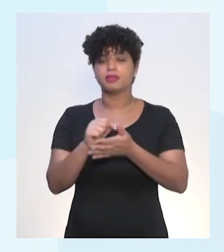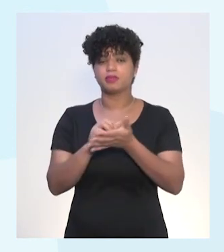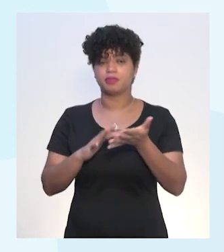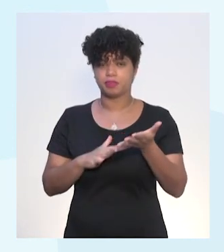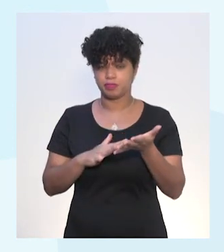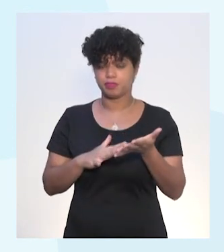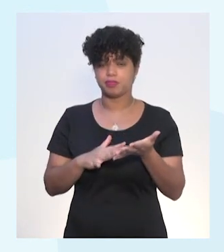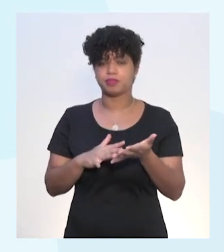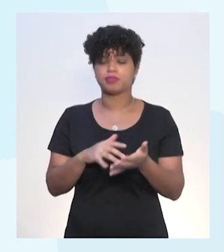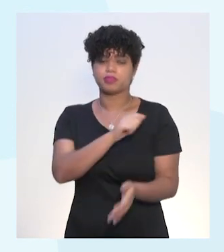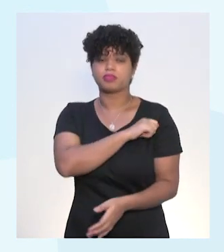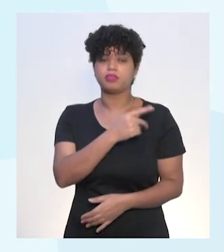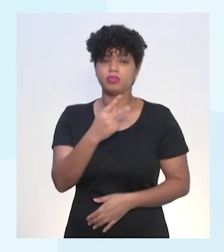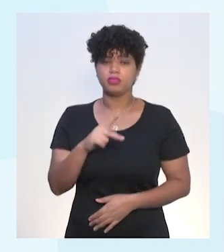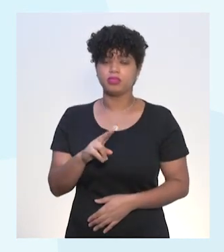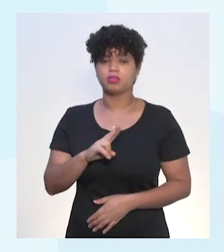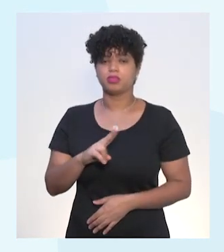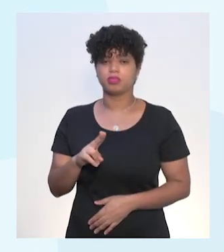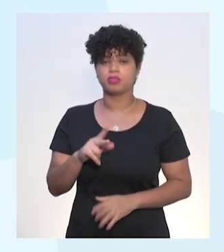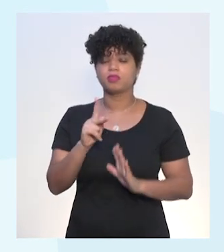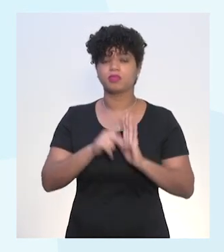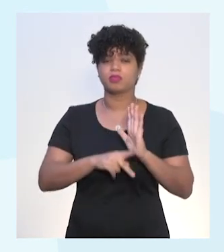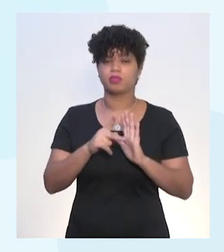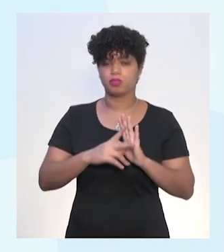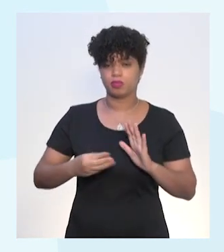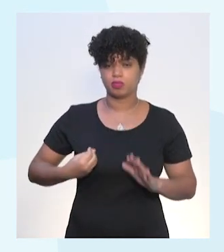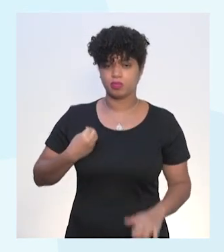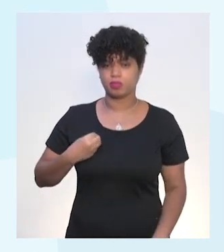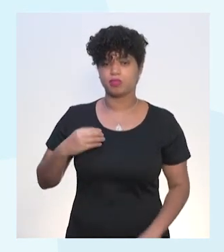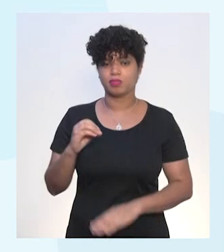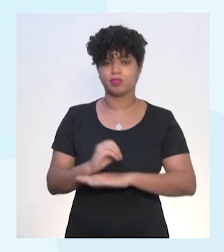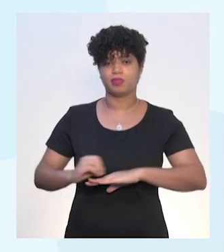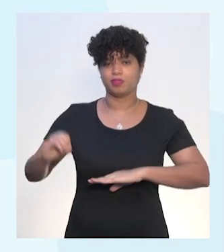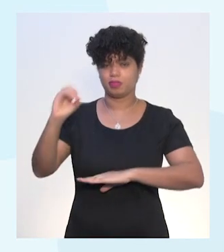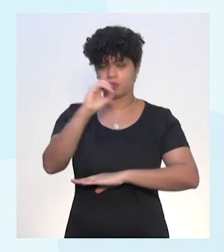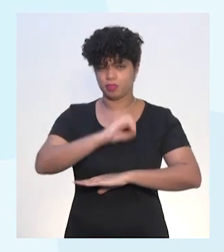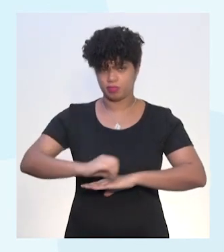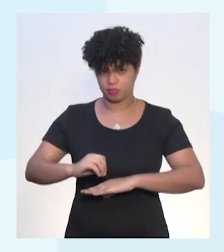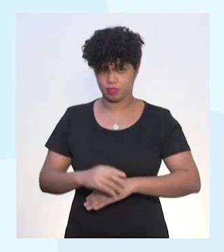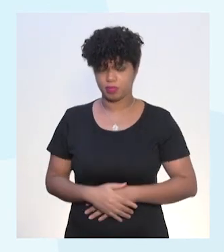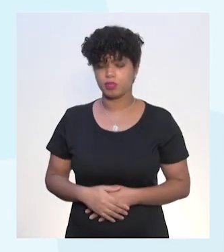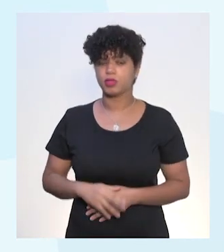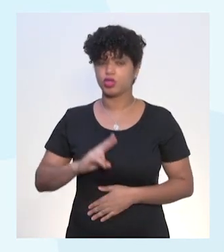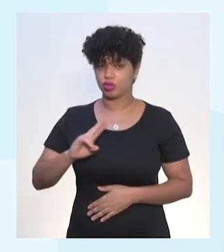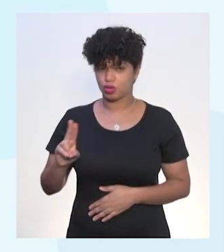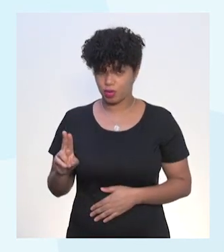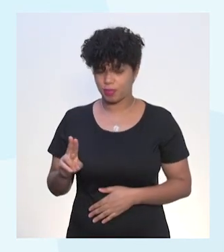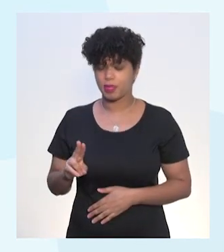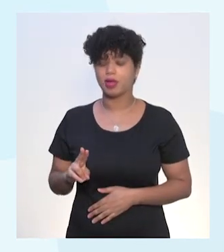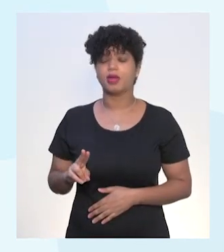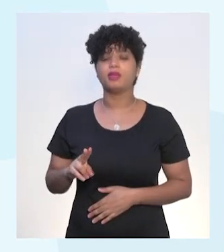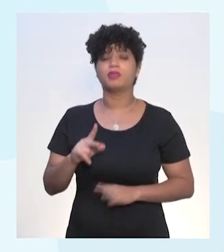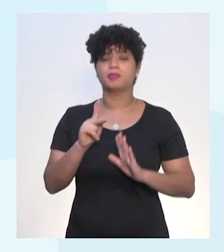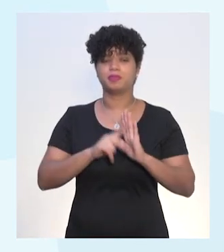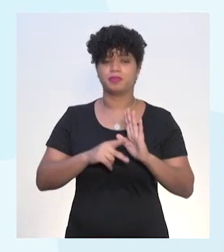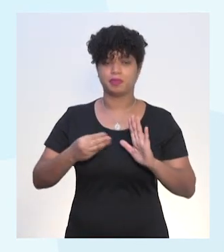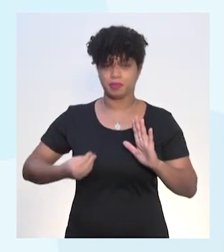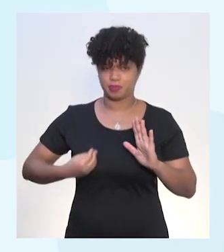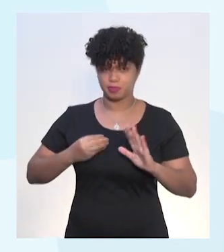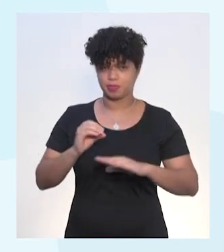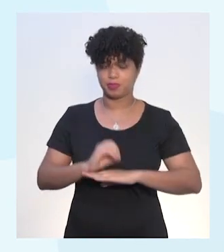dos alunos a página é projeto de vida cmsp projeto de vida cm